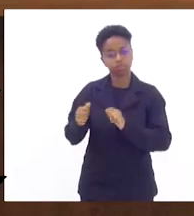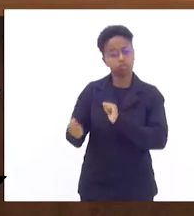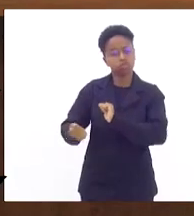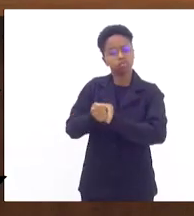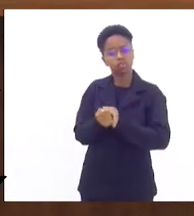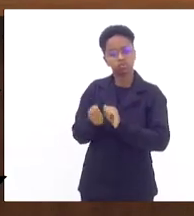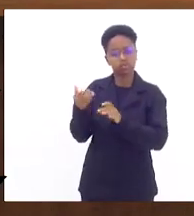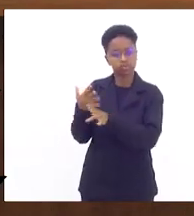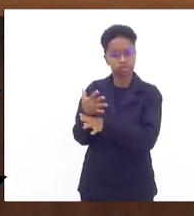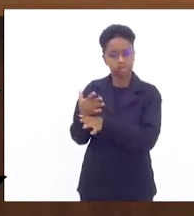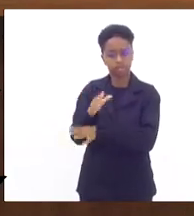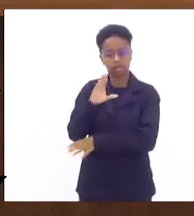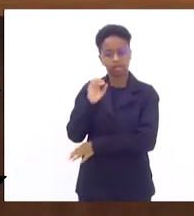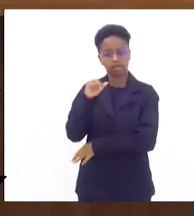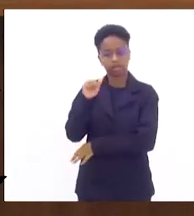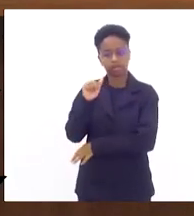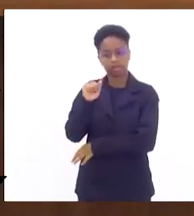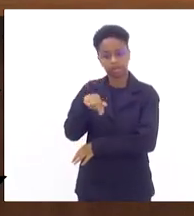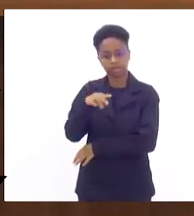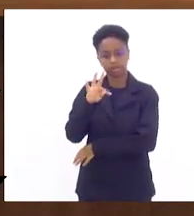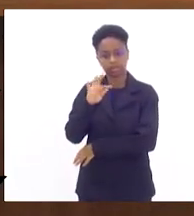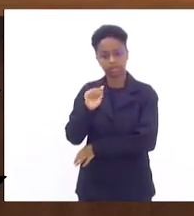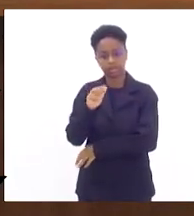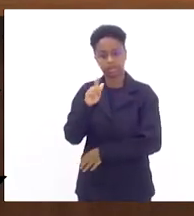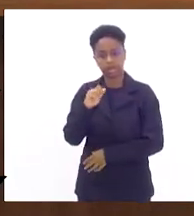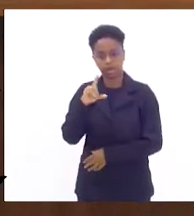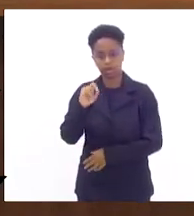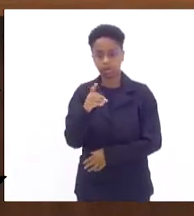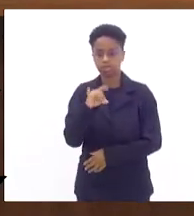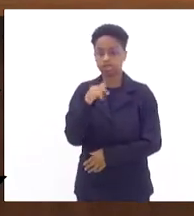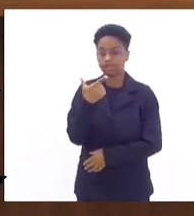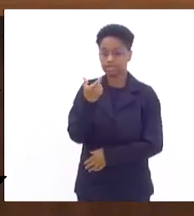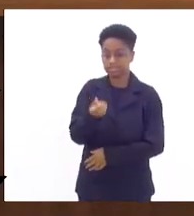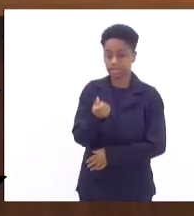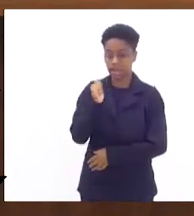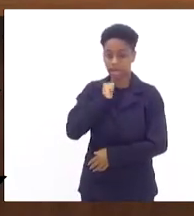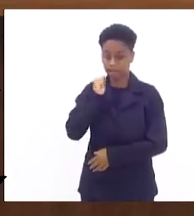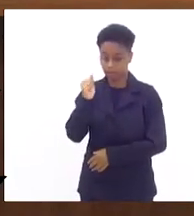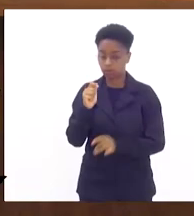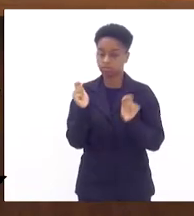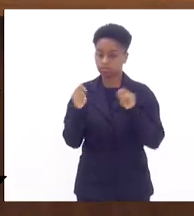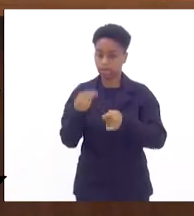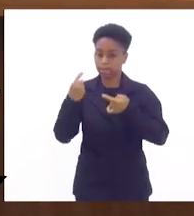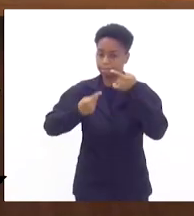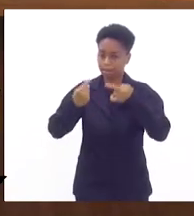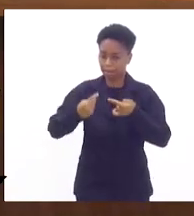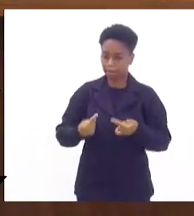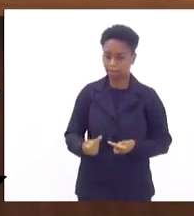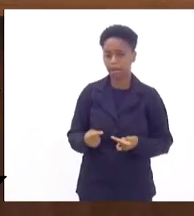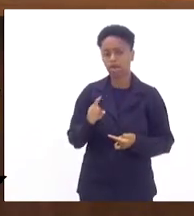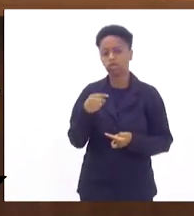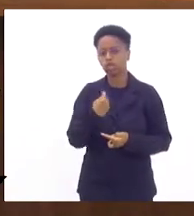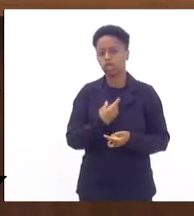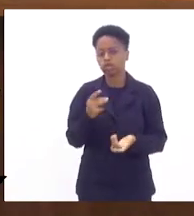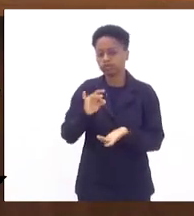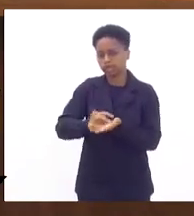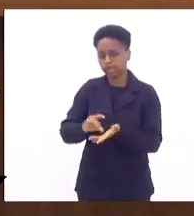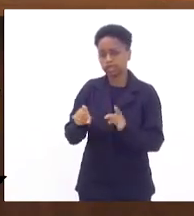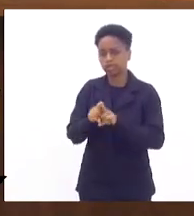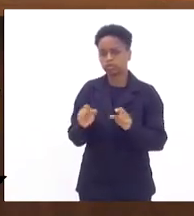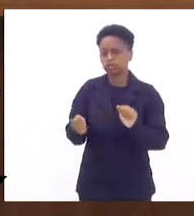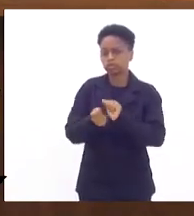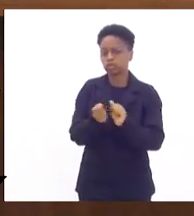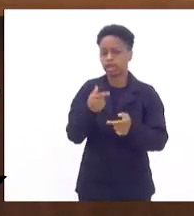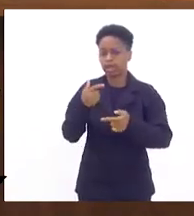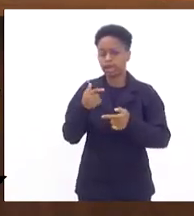juntos no município de Cantagalo, no dia 26 de abril, para que a gente possa estar discutindo a nossa realidade junto com as